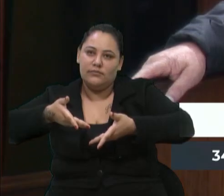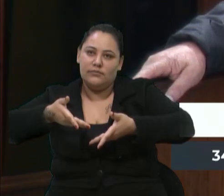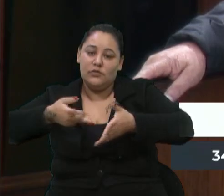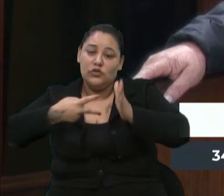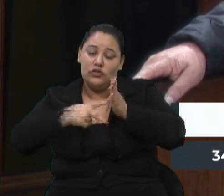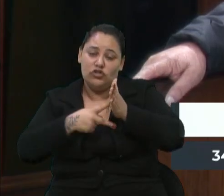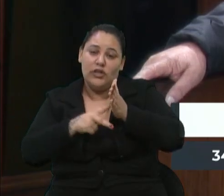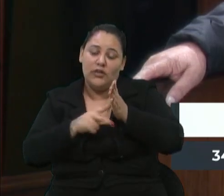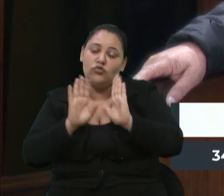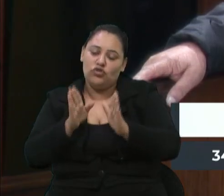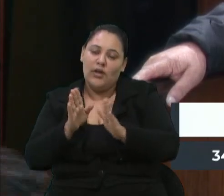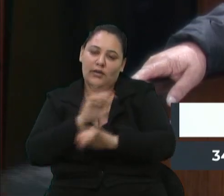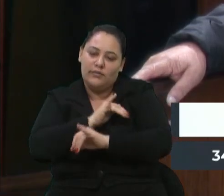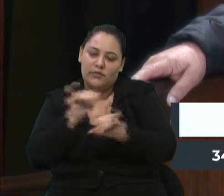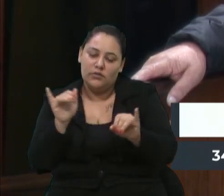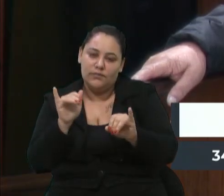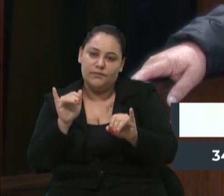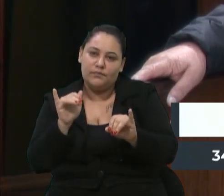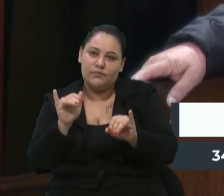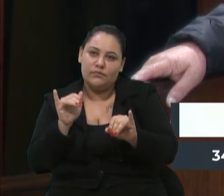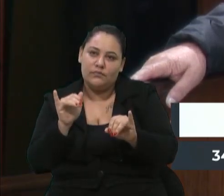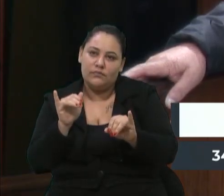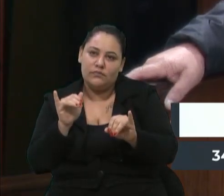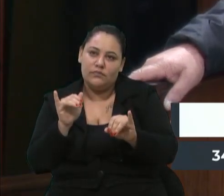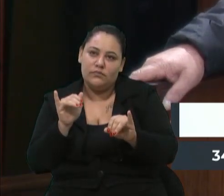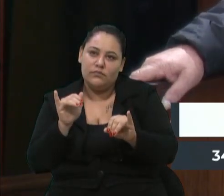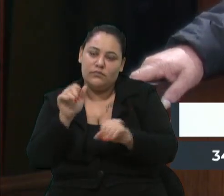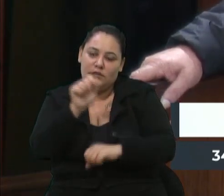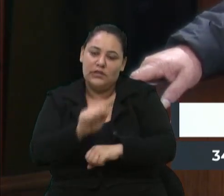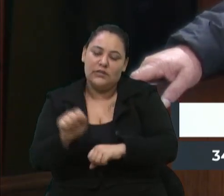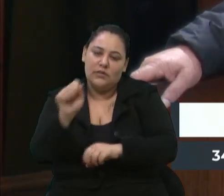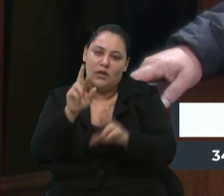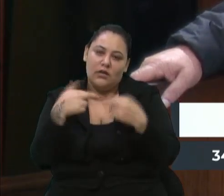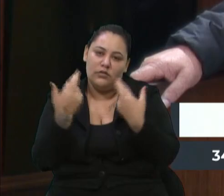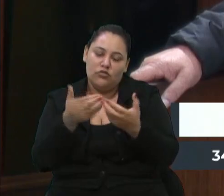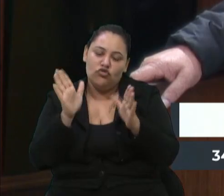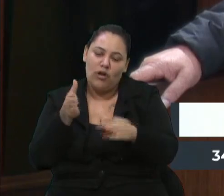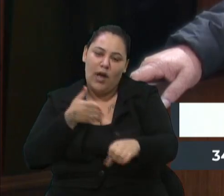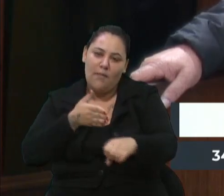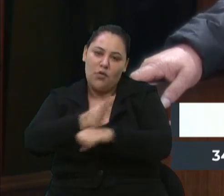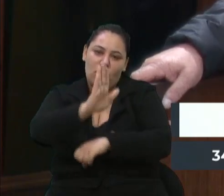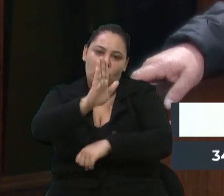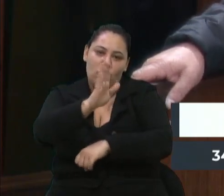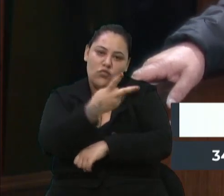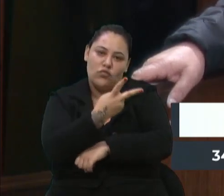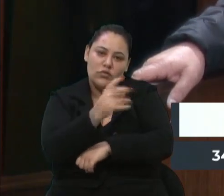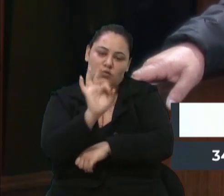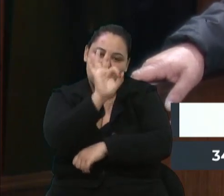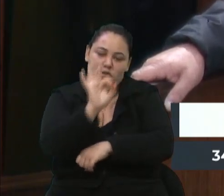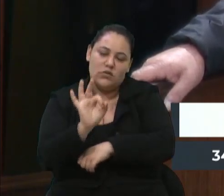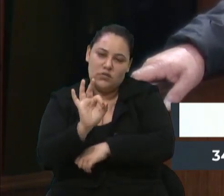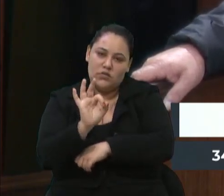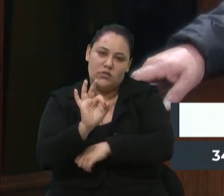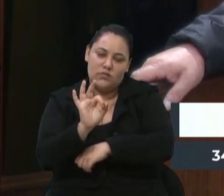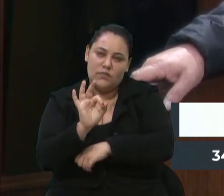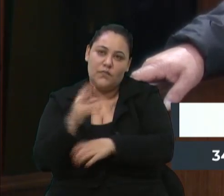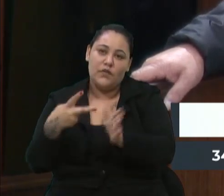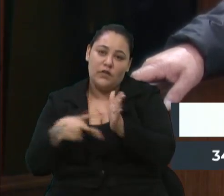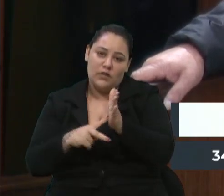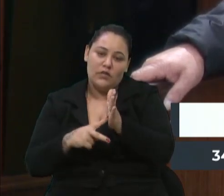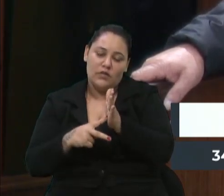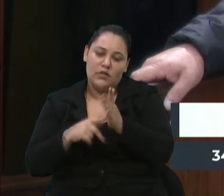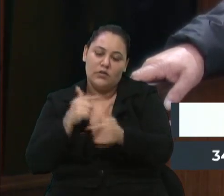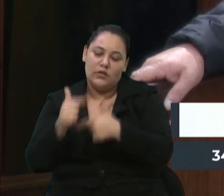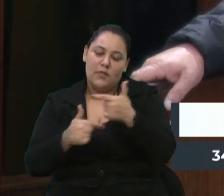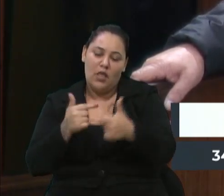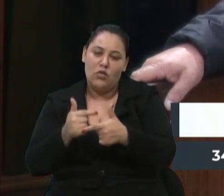já tinha sinalizado, a assembleia deles já tinha aprovado esses 2%, e o Sindicato dos